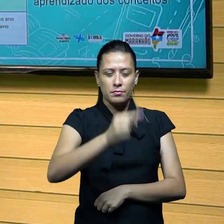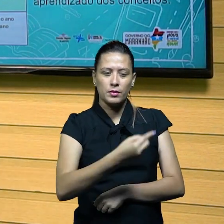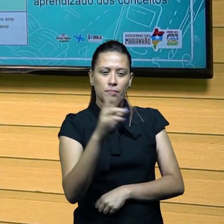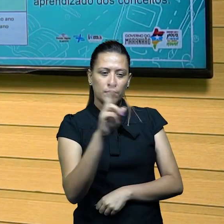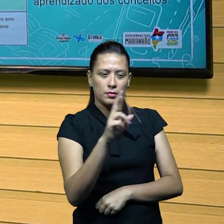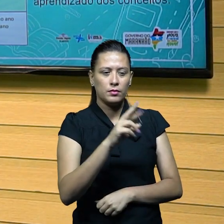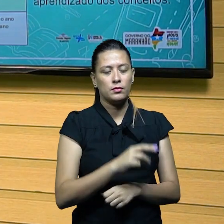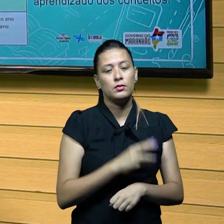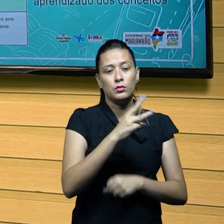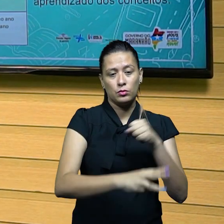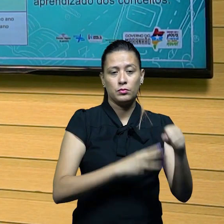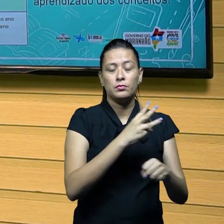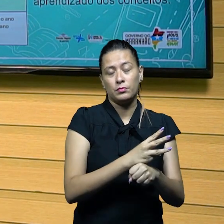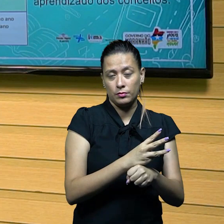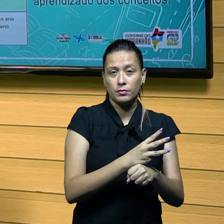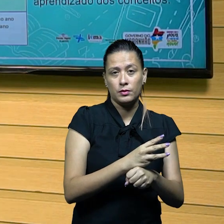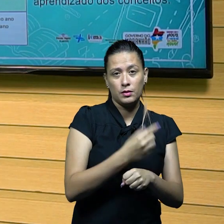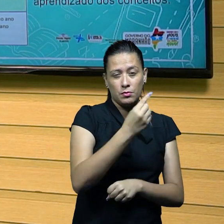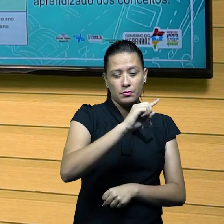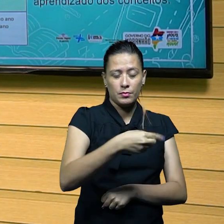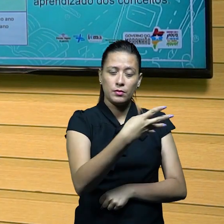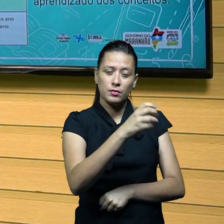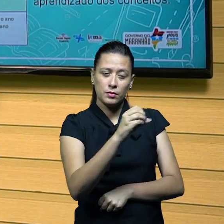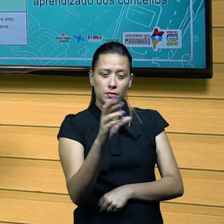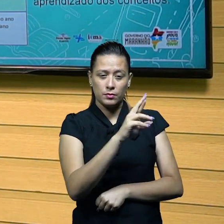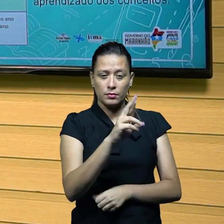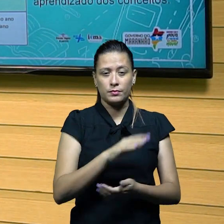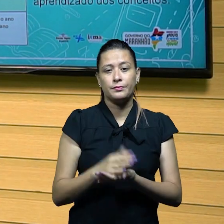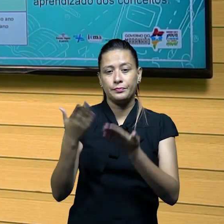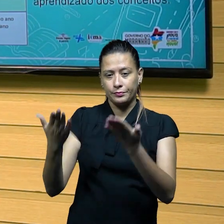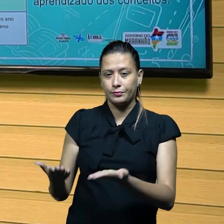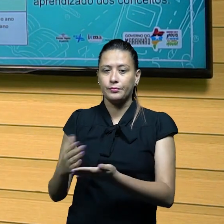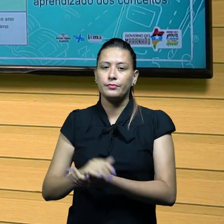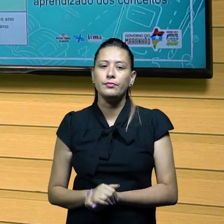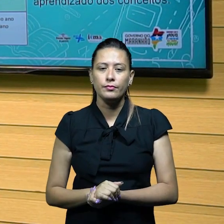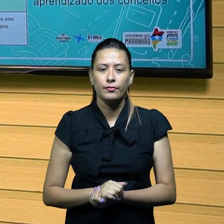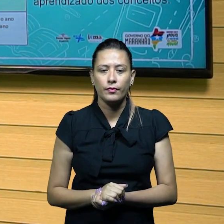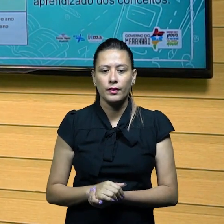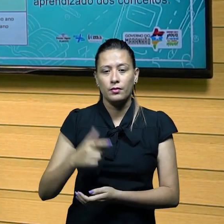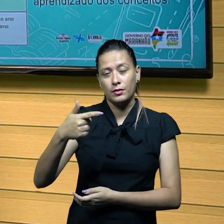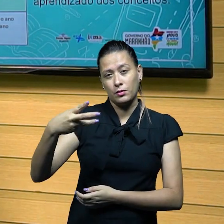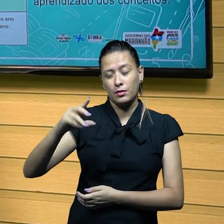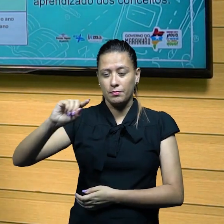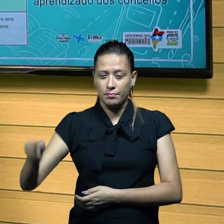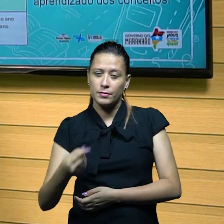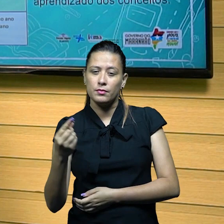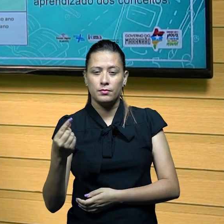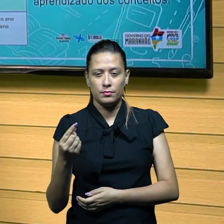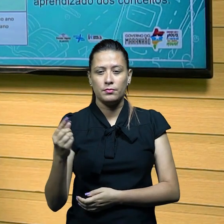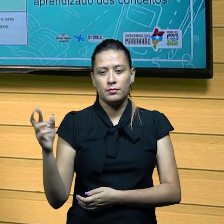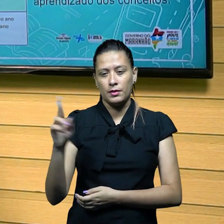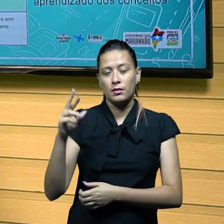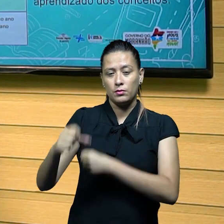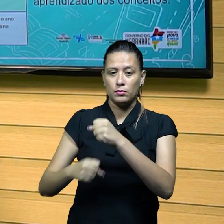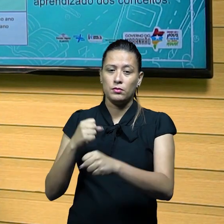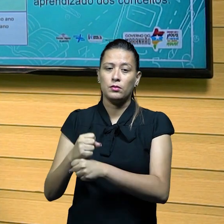diante, até para os próprios equipamentos de segurança, enquanto para o casamento ele vai ter a manutenção, que são saídas, são viagens, são aquelas situações